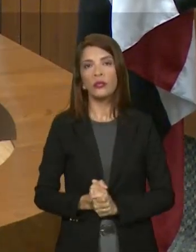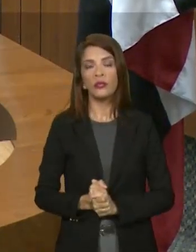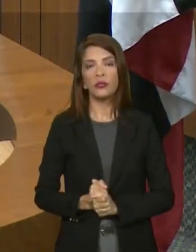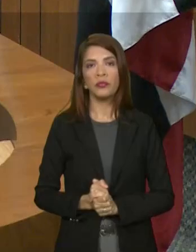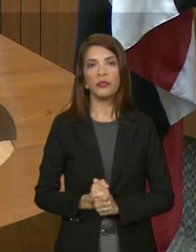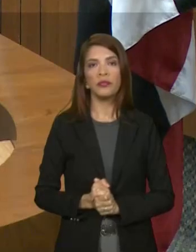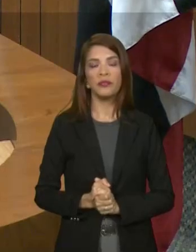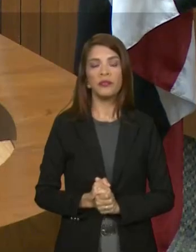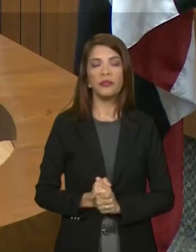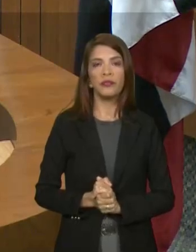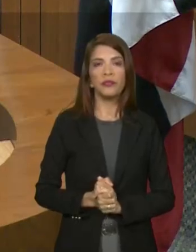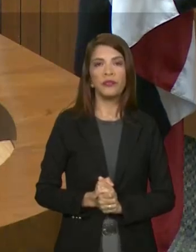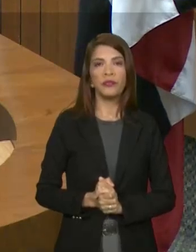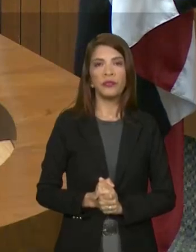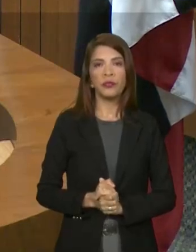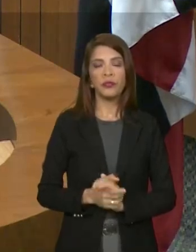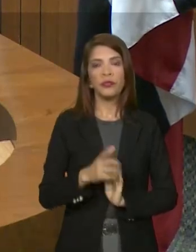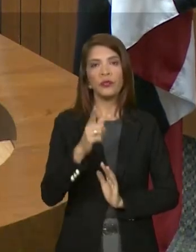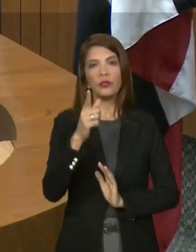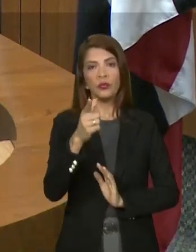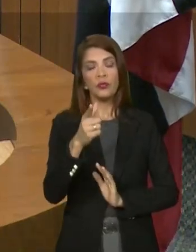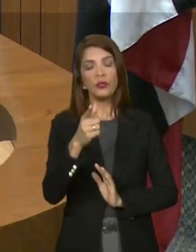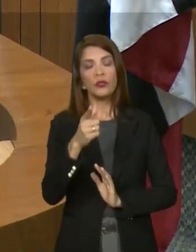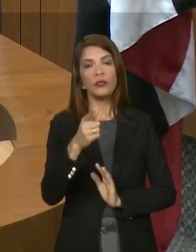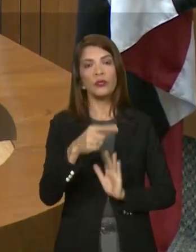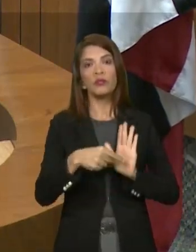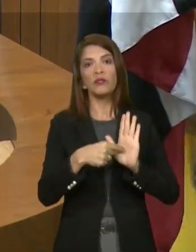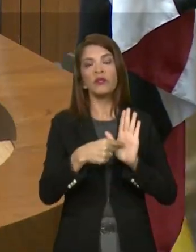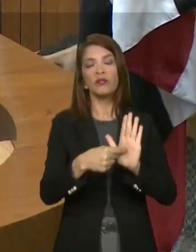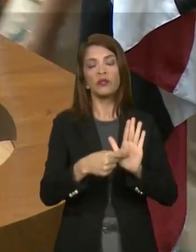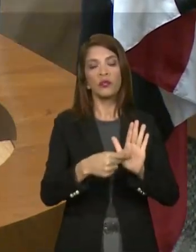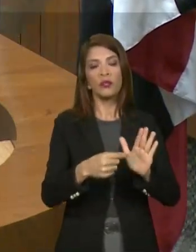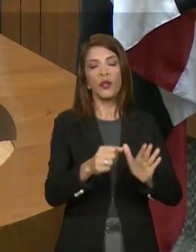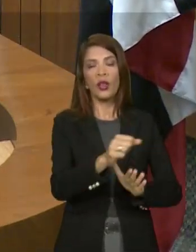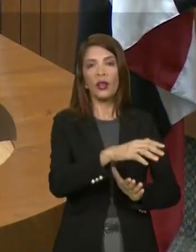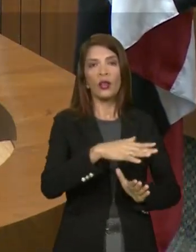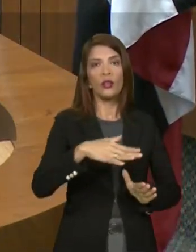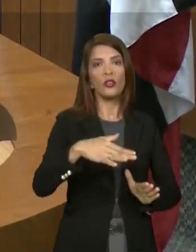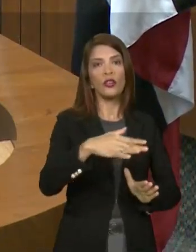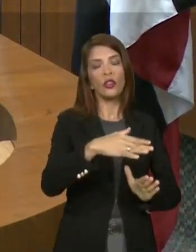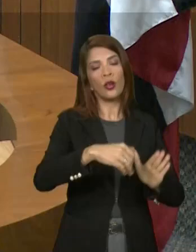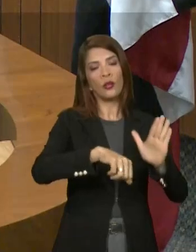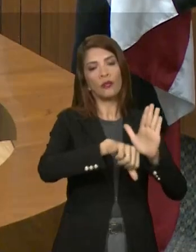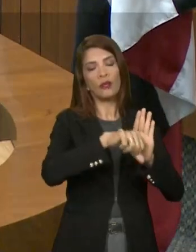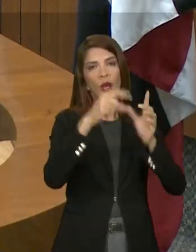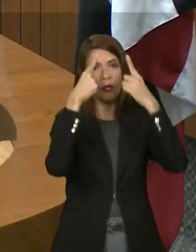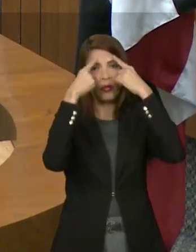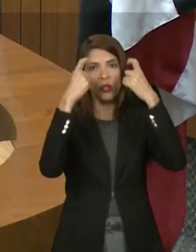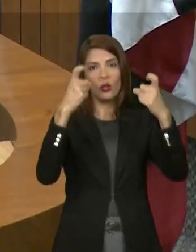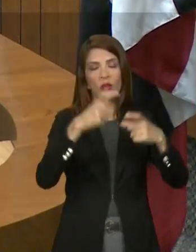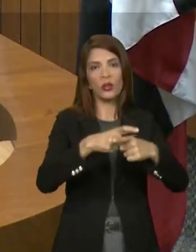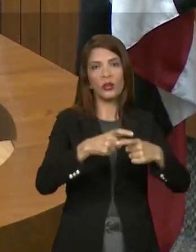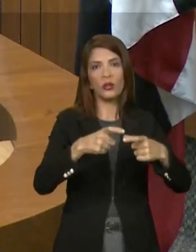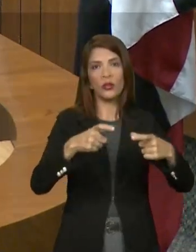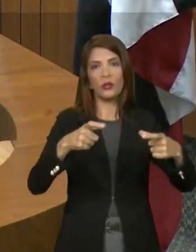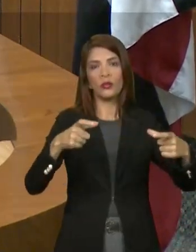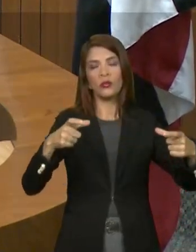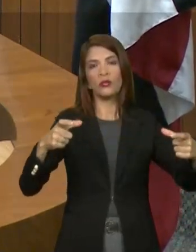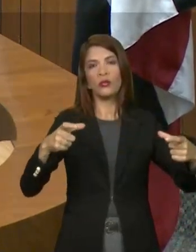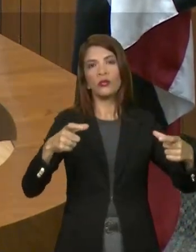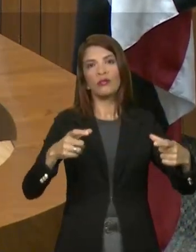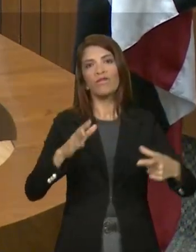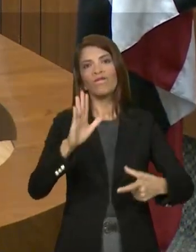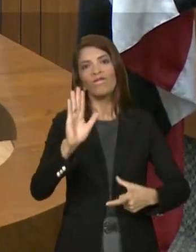você frisou muito bem que a nossa região está cada dia mais aumentando aquela violência. Eu já fiz vários